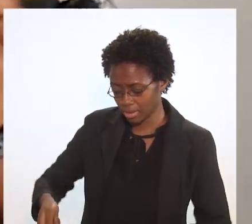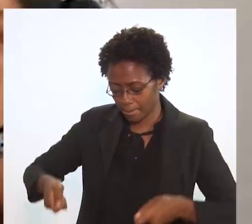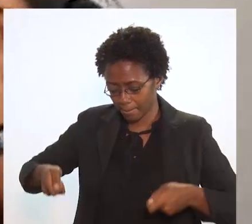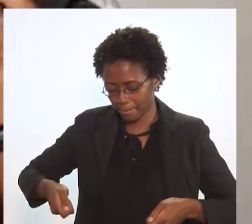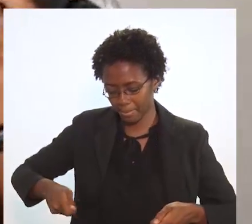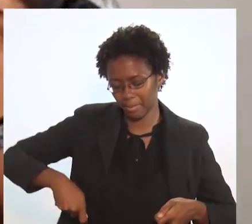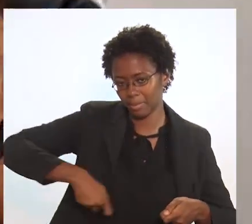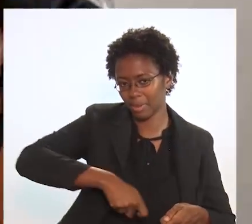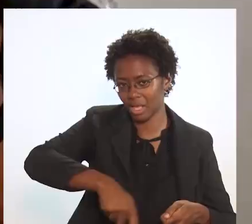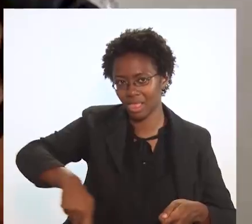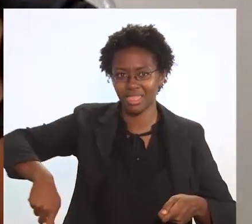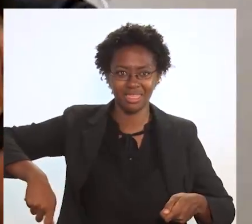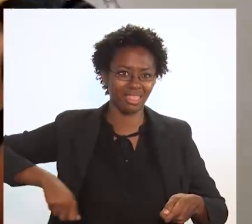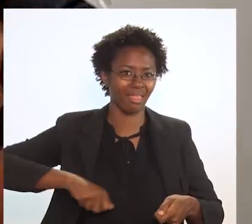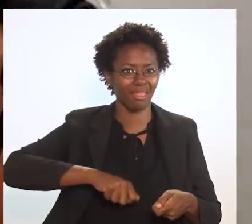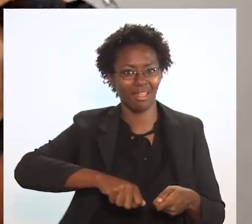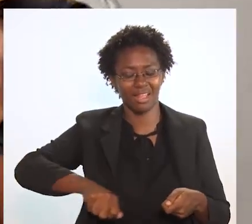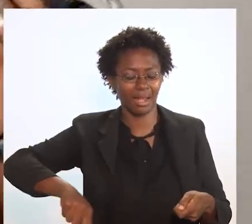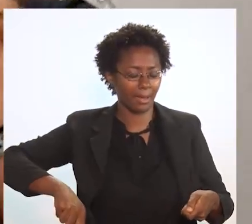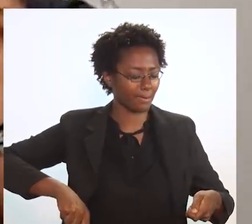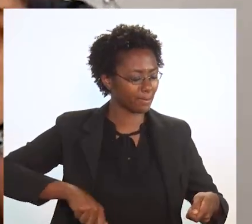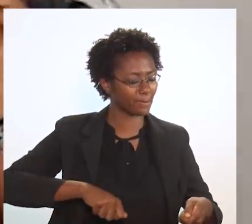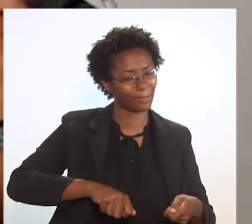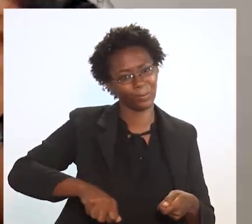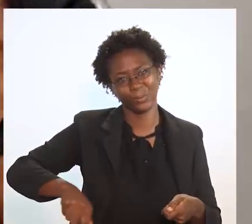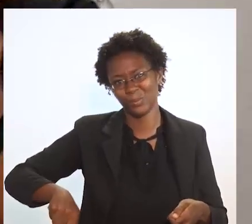Traz uma panela da cozinha,